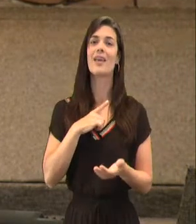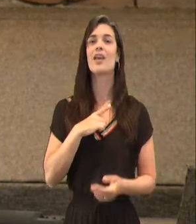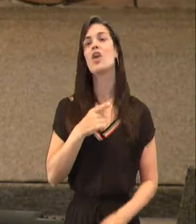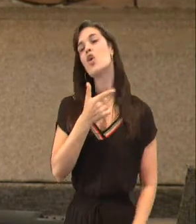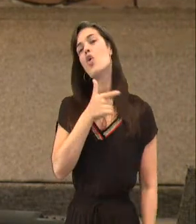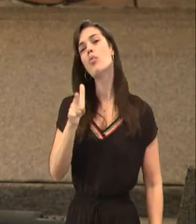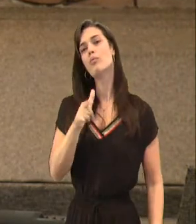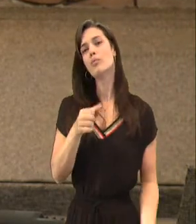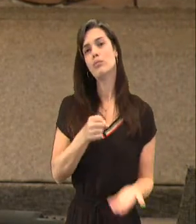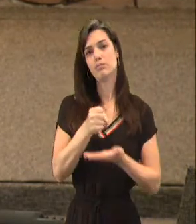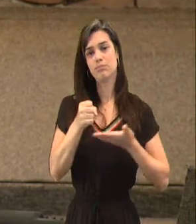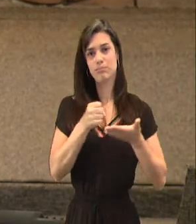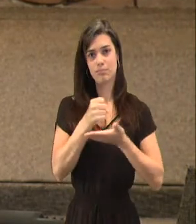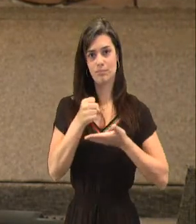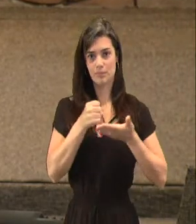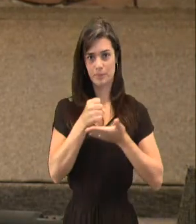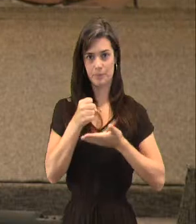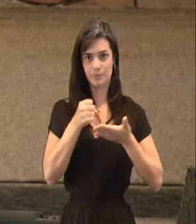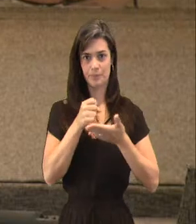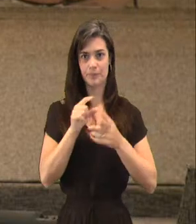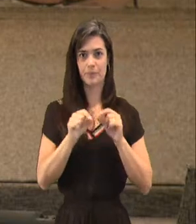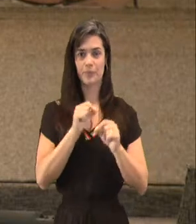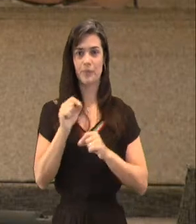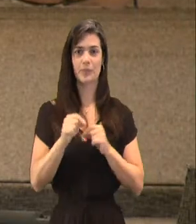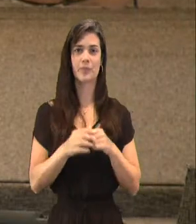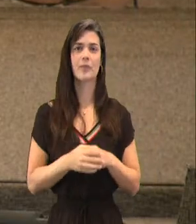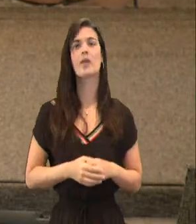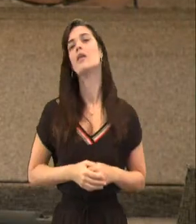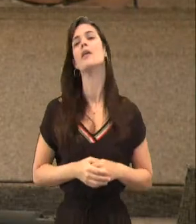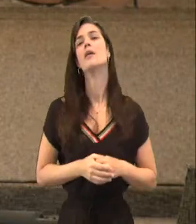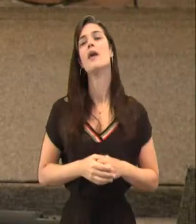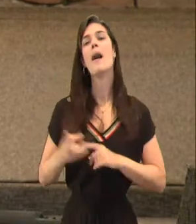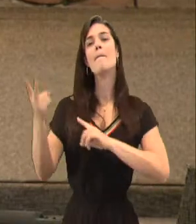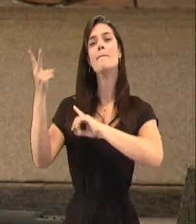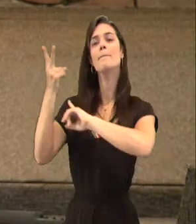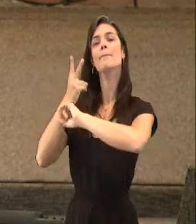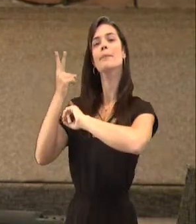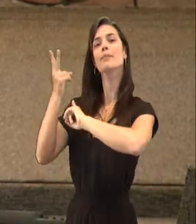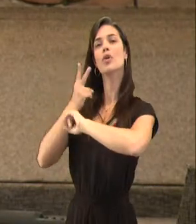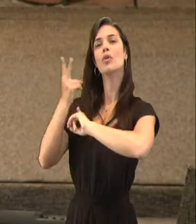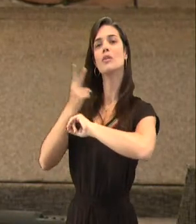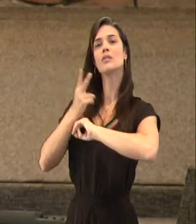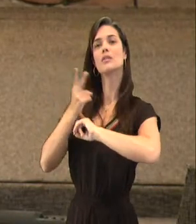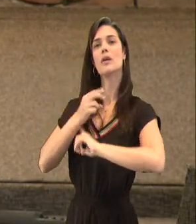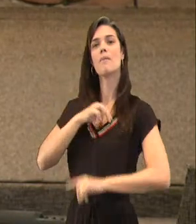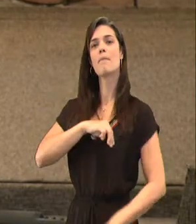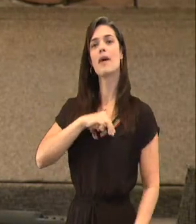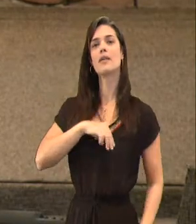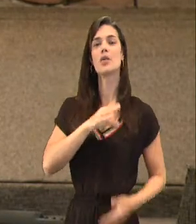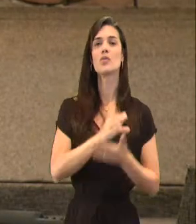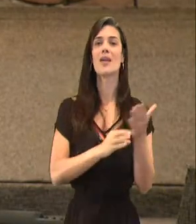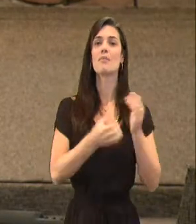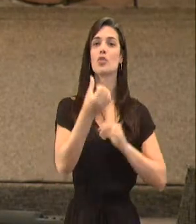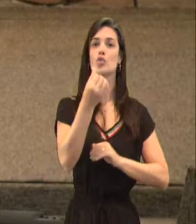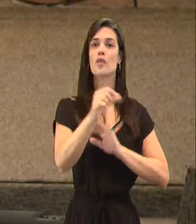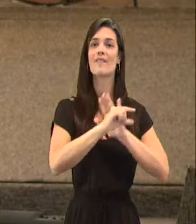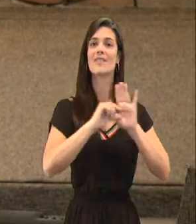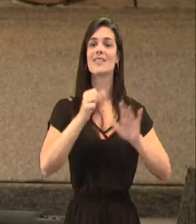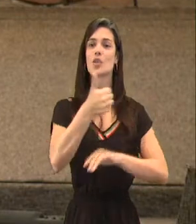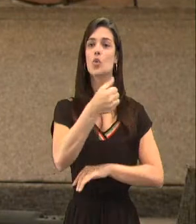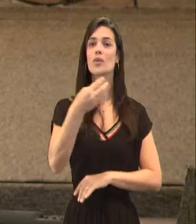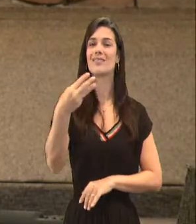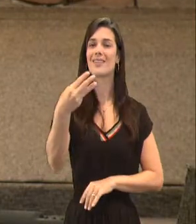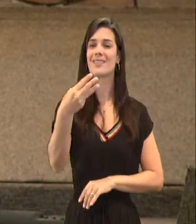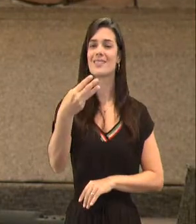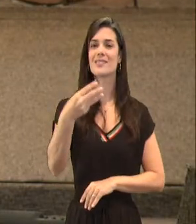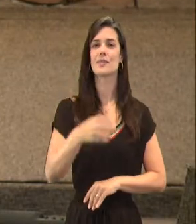princípios. Temos o princípio, a verdade eterna sobre a proteção. Mateus capítulo 6, agora no verso 13, a